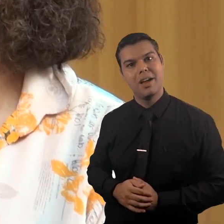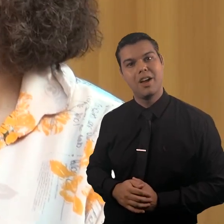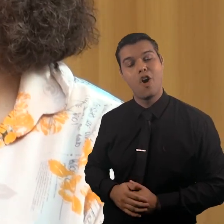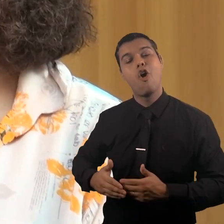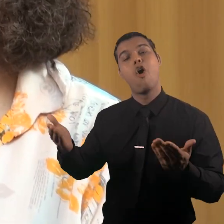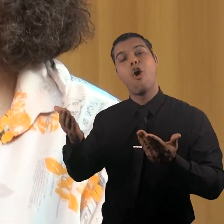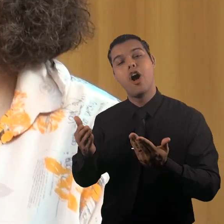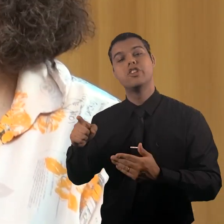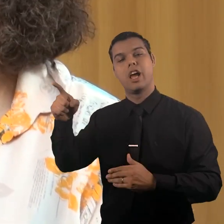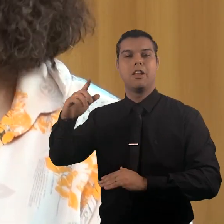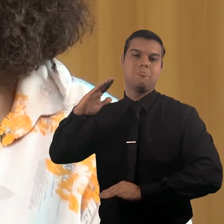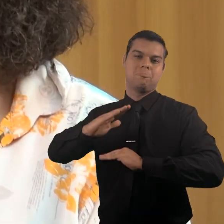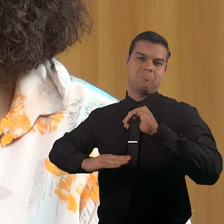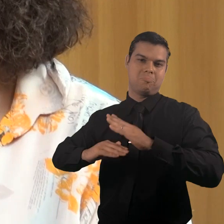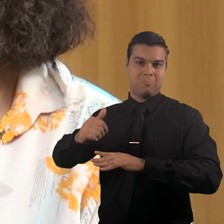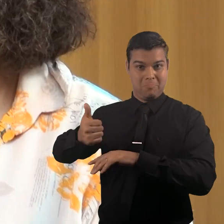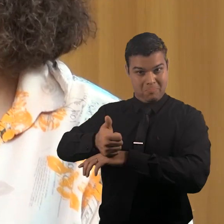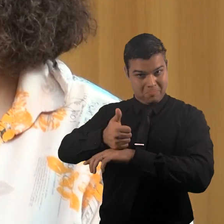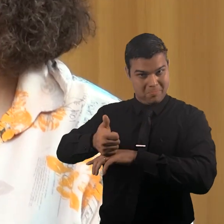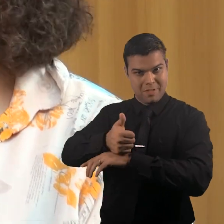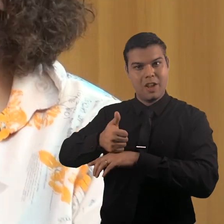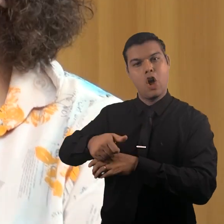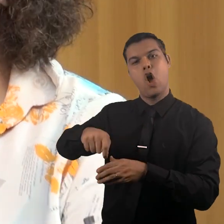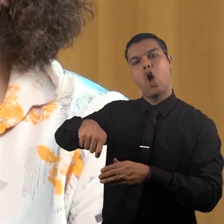ela é uma doceira,